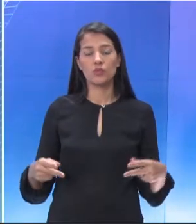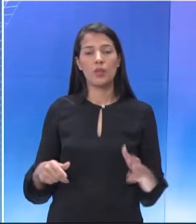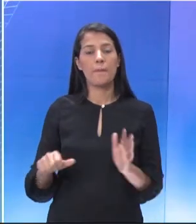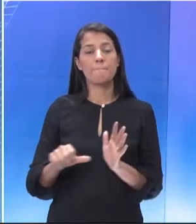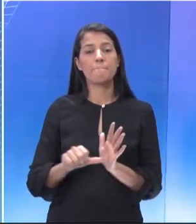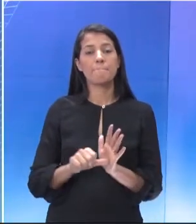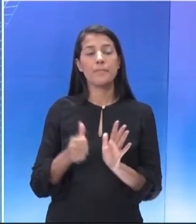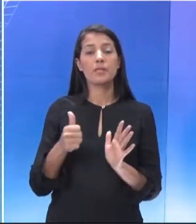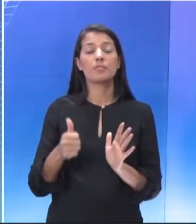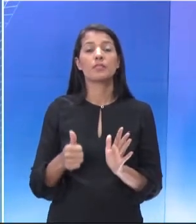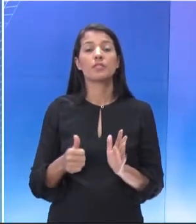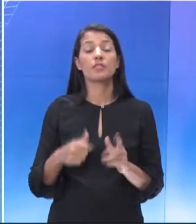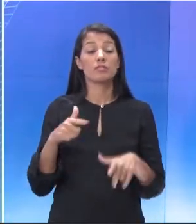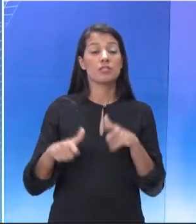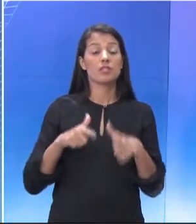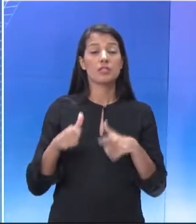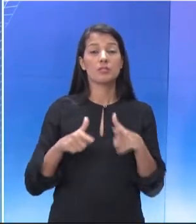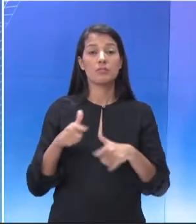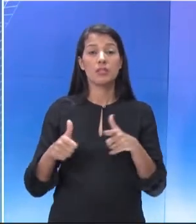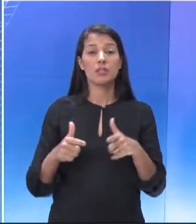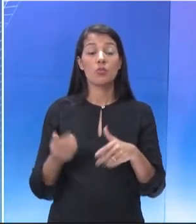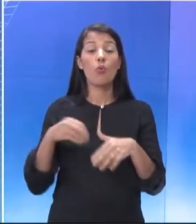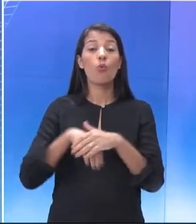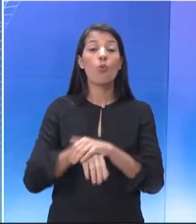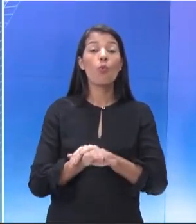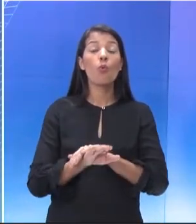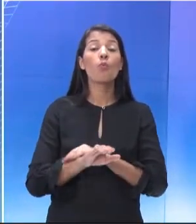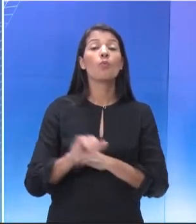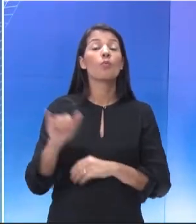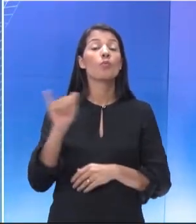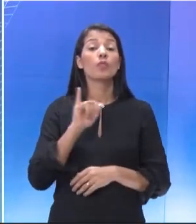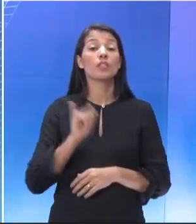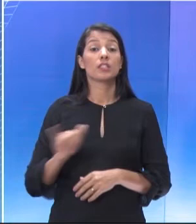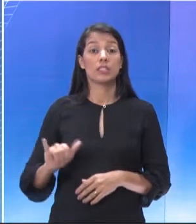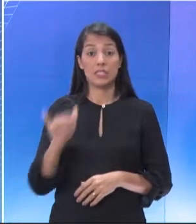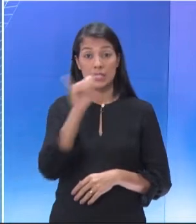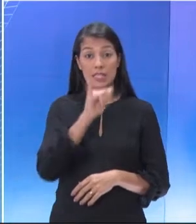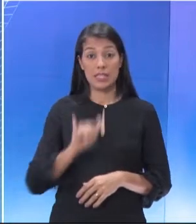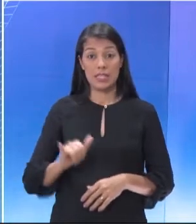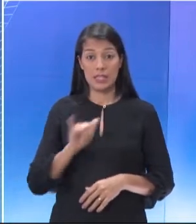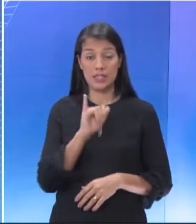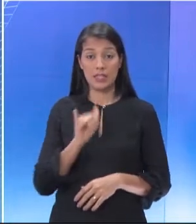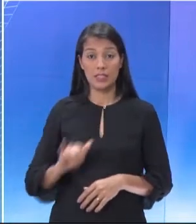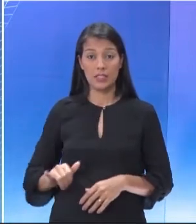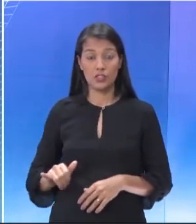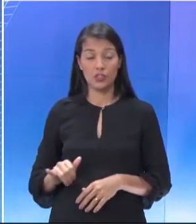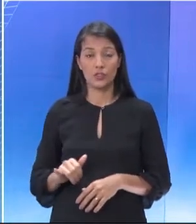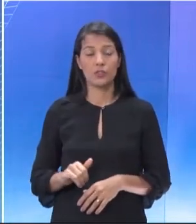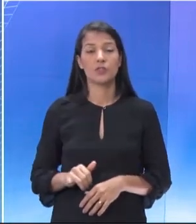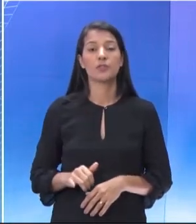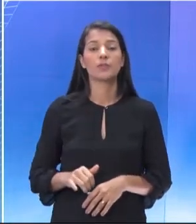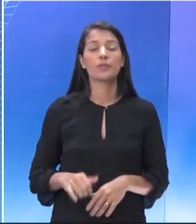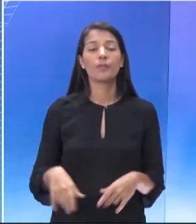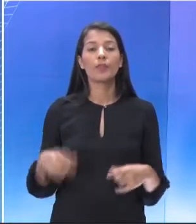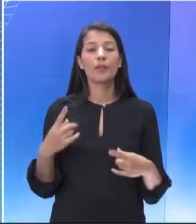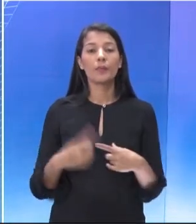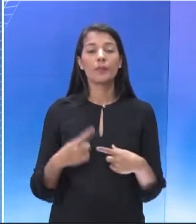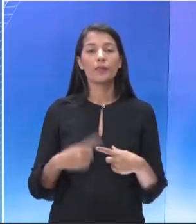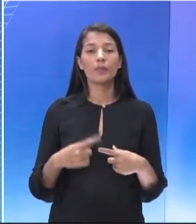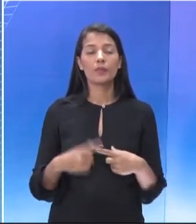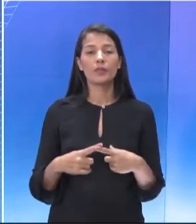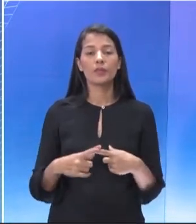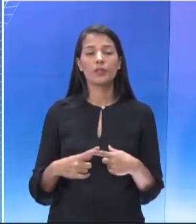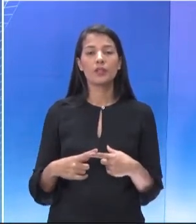energia. Os lipídios eles servem como reserva de energia para que o indivíduo possa manter durante